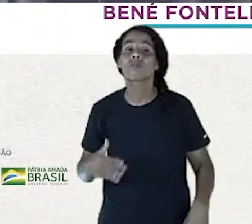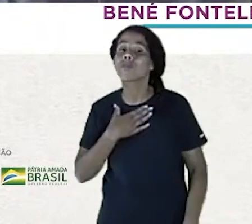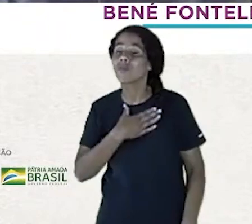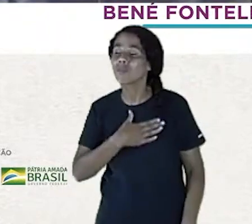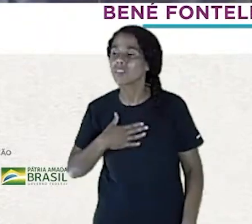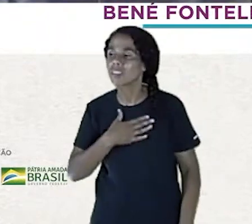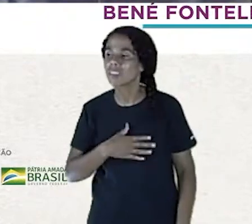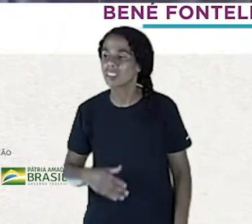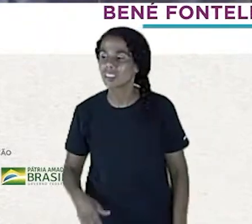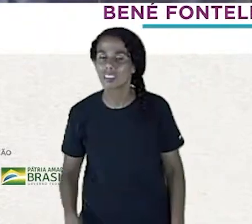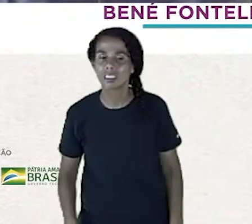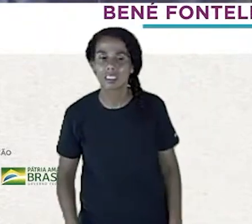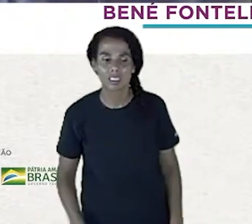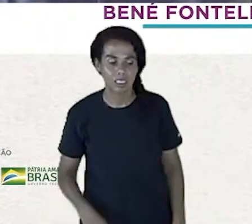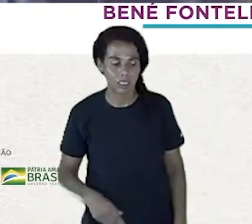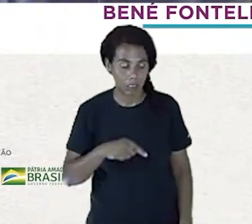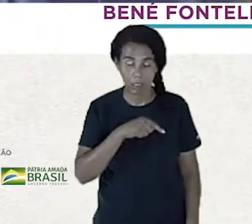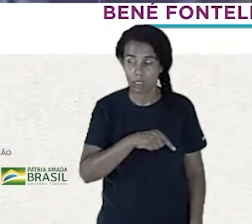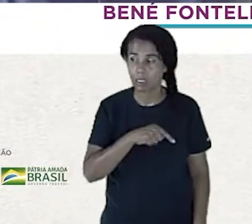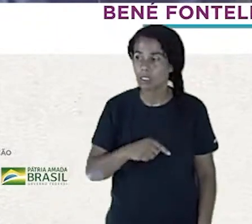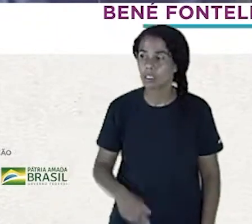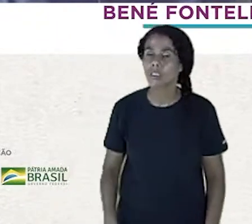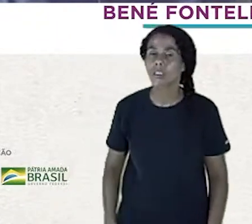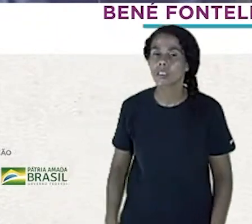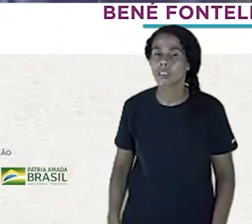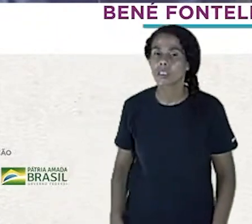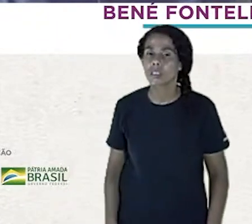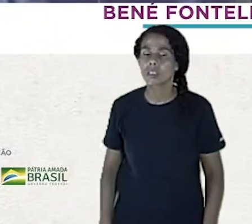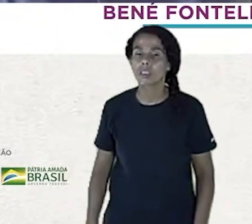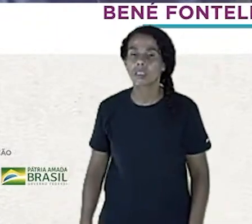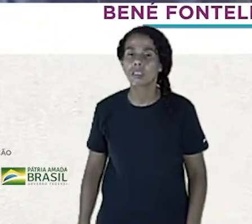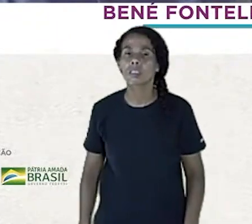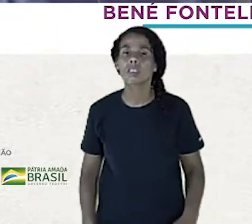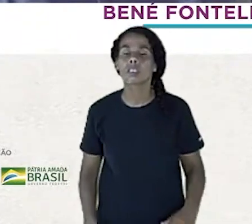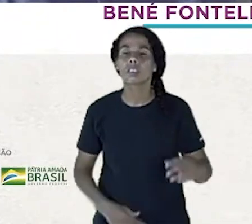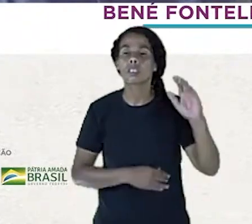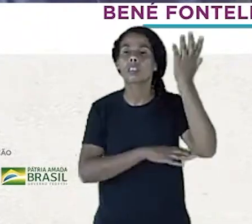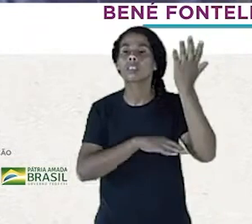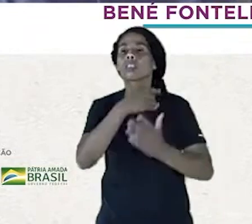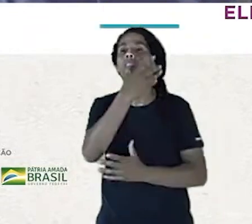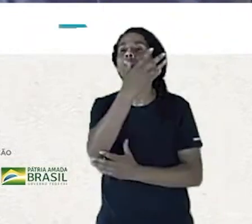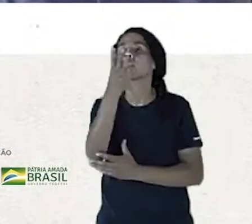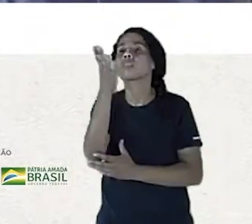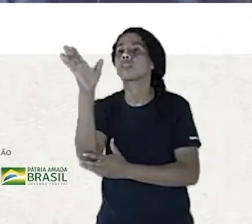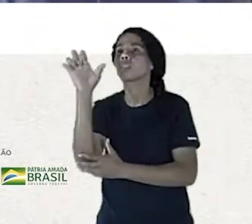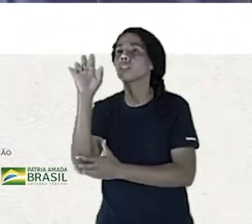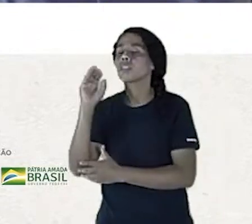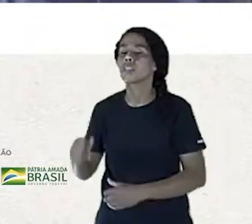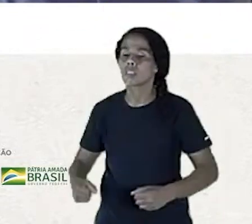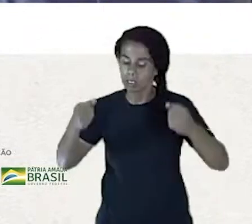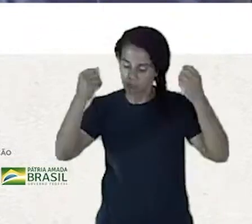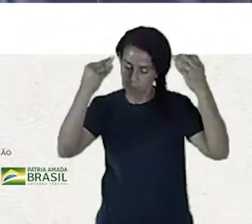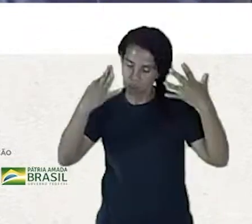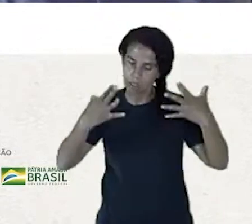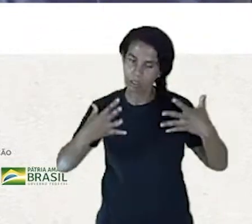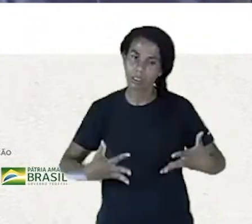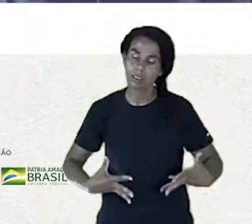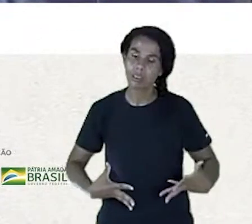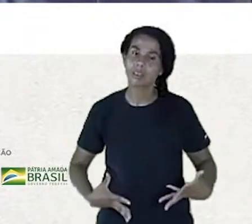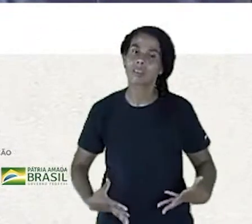Sobre a natureza, eu queria ter falado um pouquinho mais sobre as segundas, terceiras,